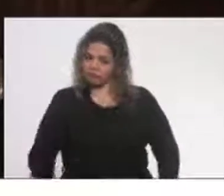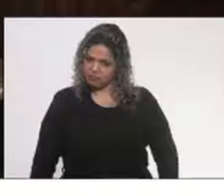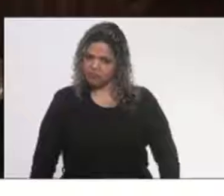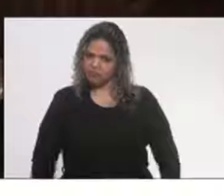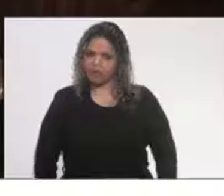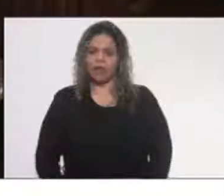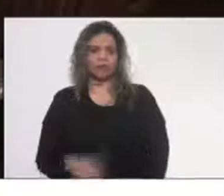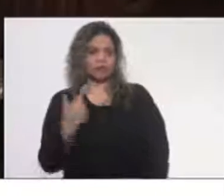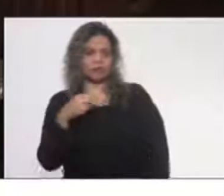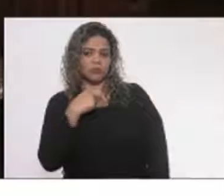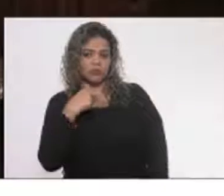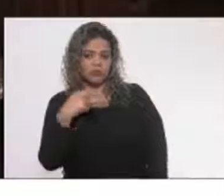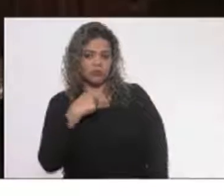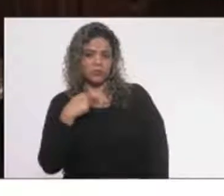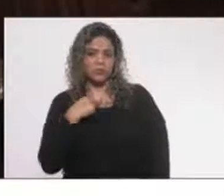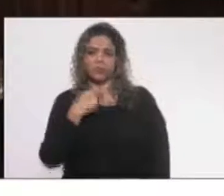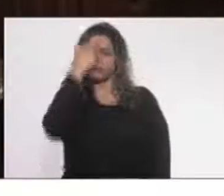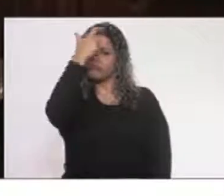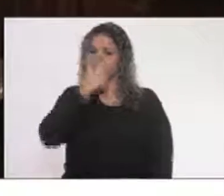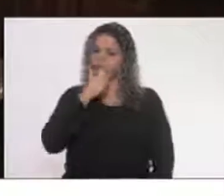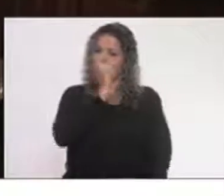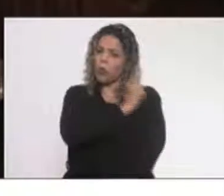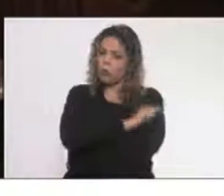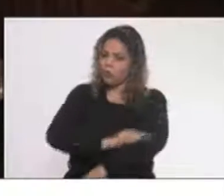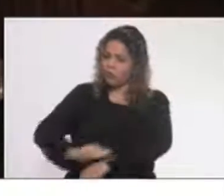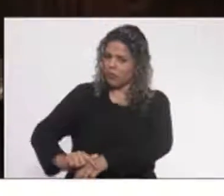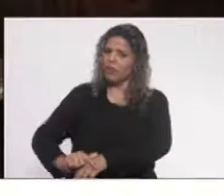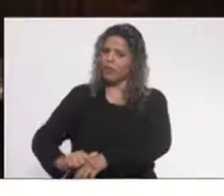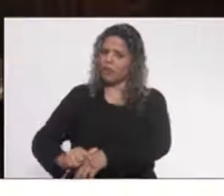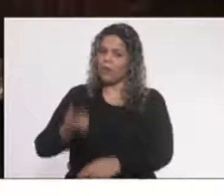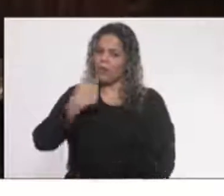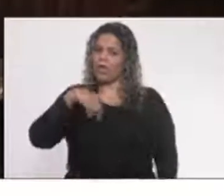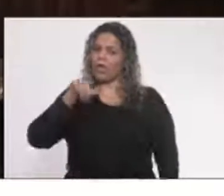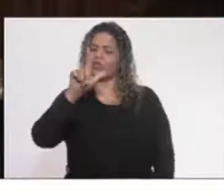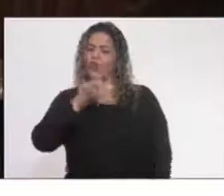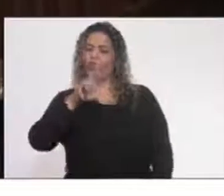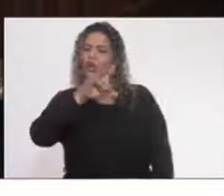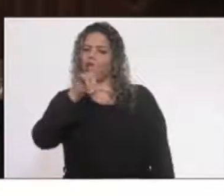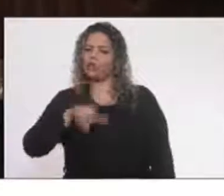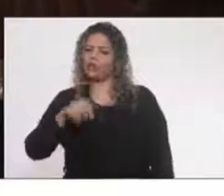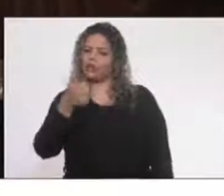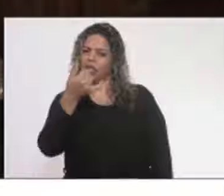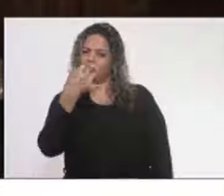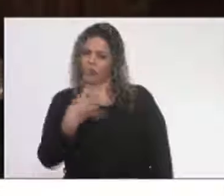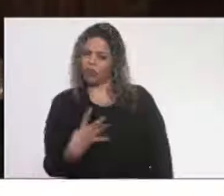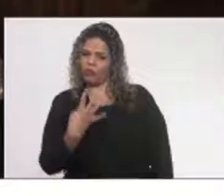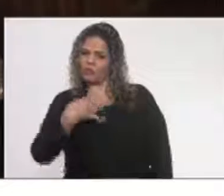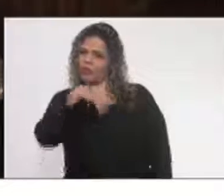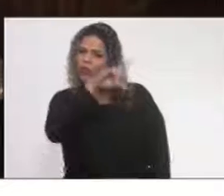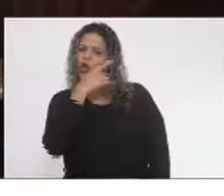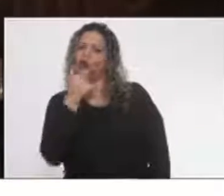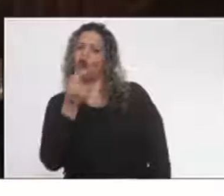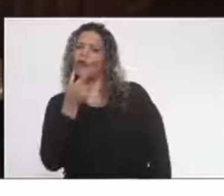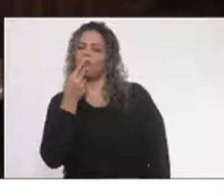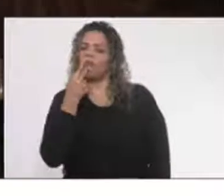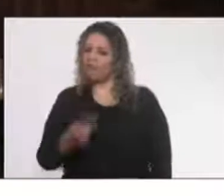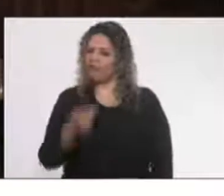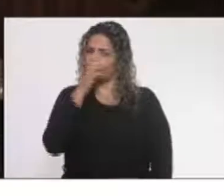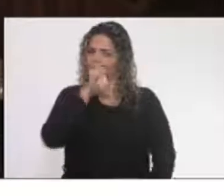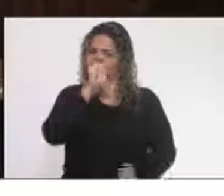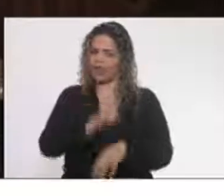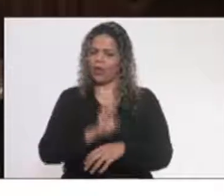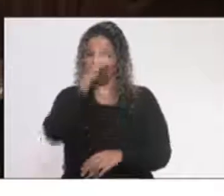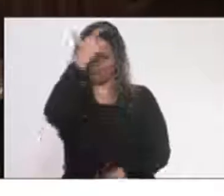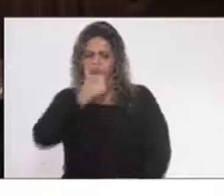governador não pode se comportar como uma espécie de Luís XIV, senhor presidente. Aquele que diz que o Estado